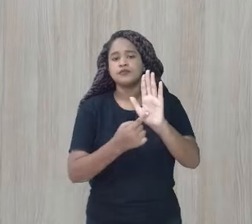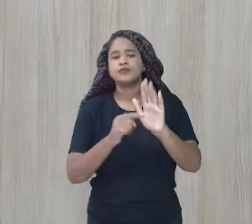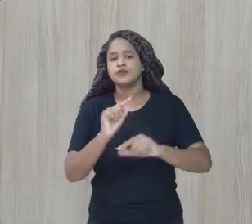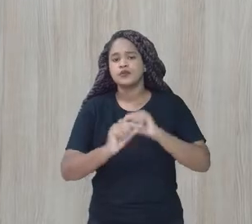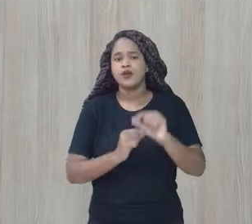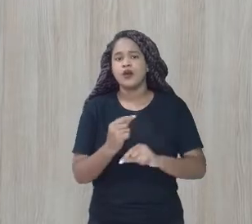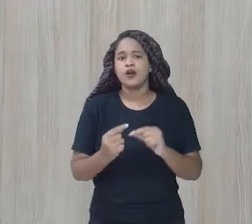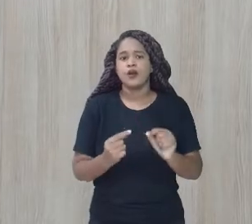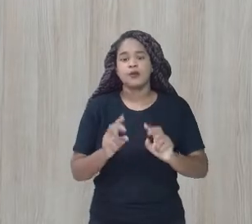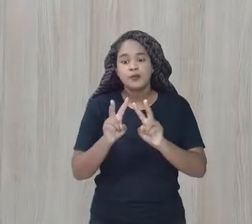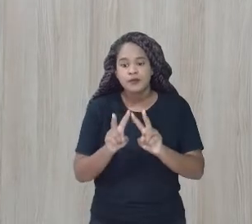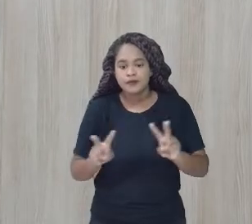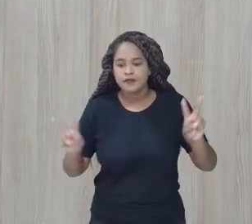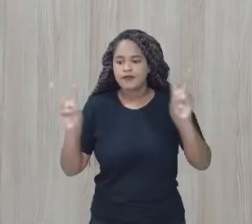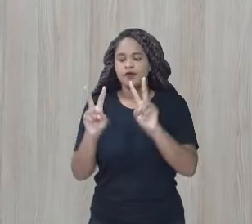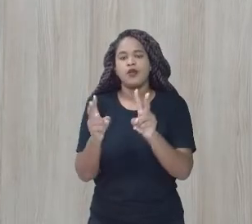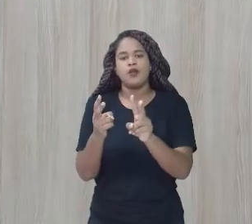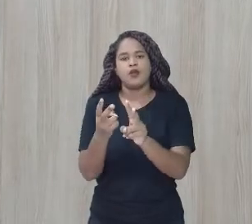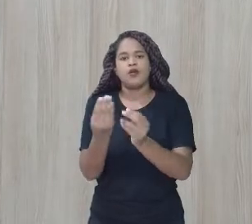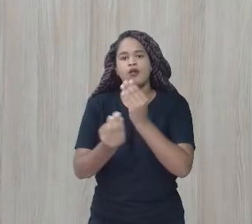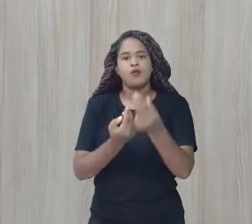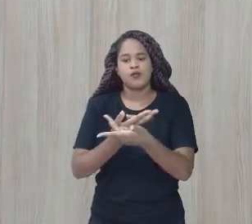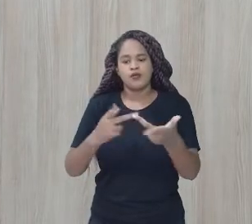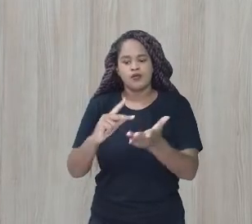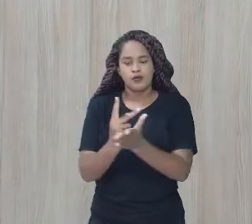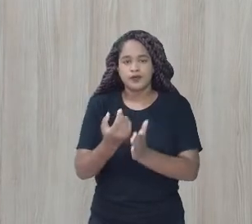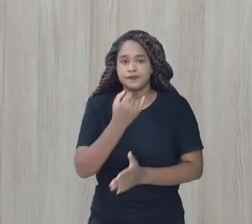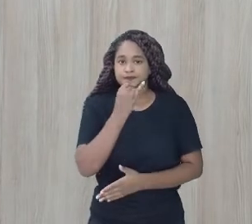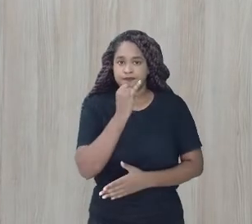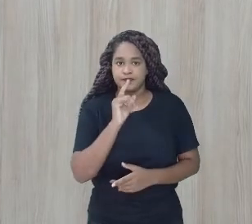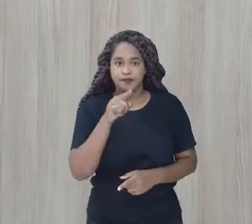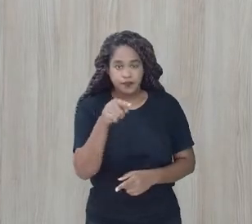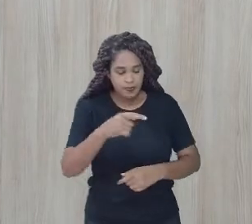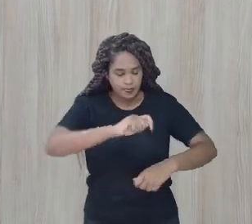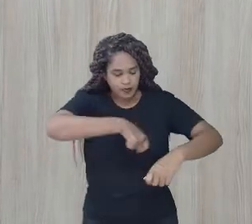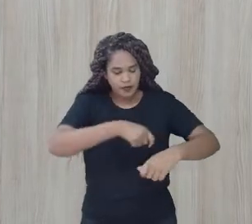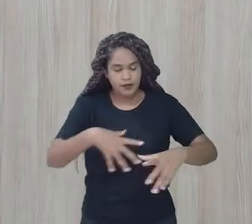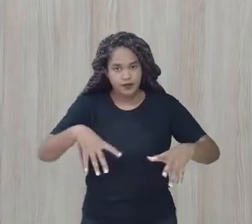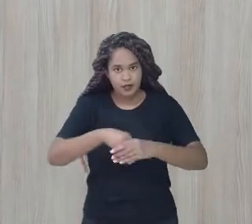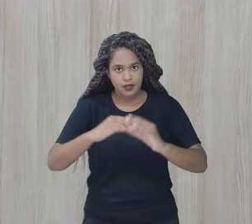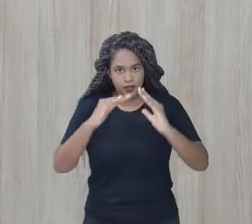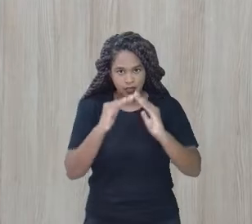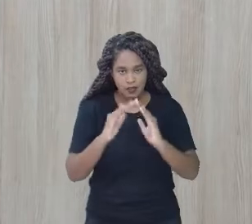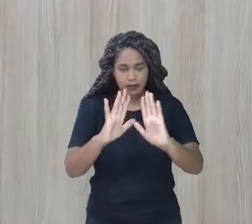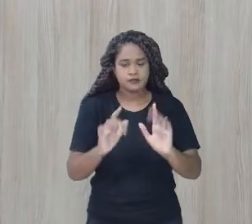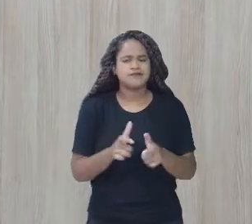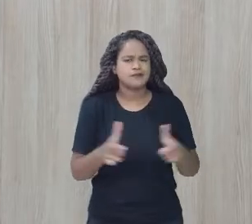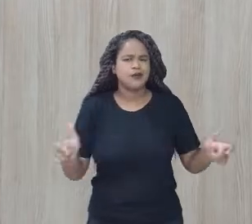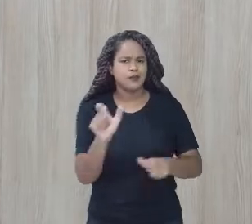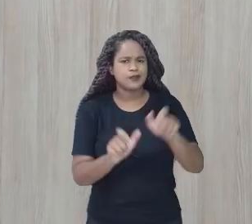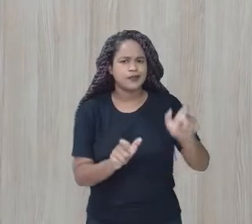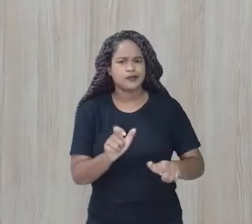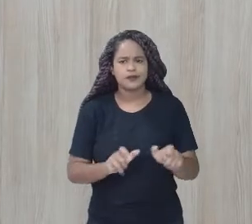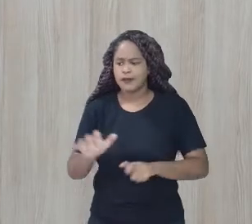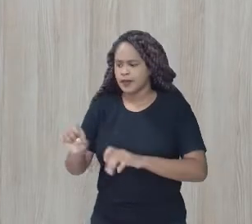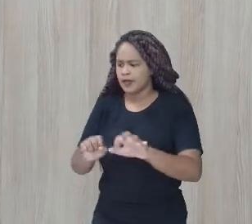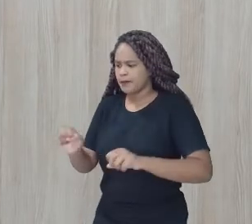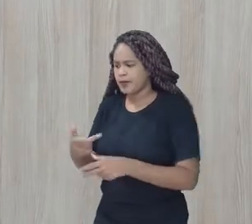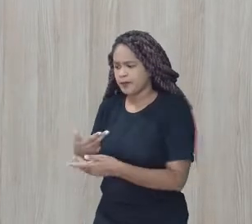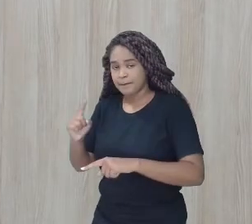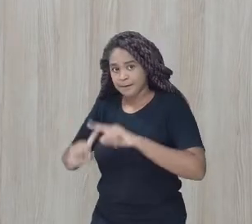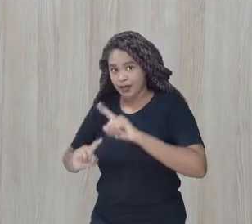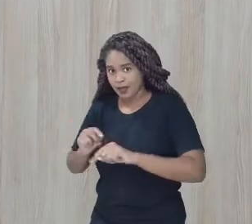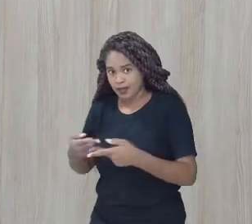coisas acontecem. Vou dar um exemplo. Você vai cozinhar na sua casa. Normalmente, as pessoas vão pegando os utensílios ao passo que vão